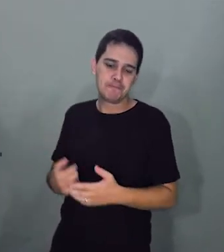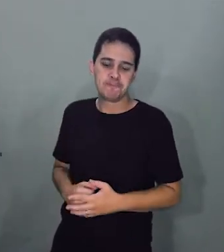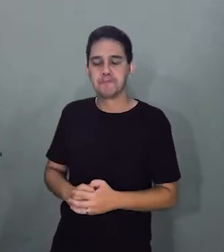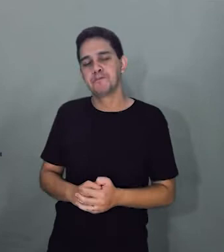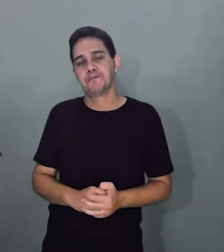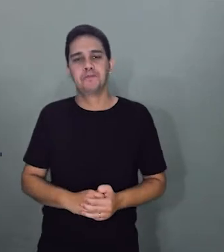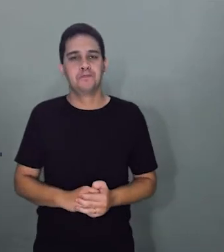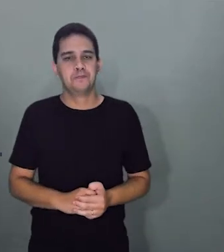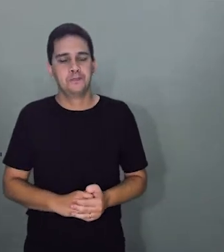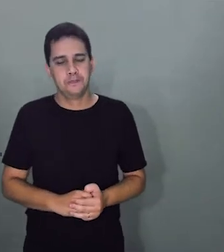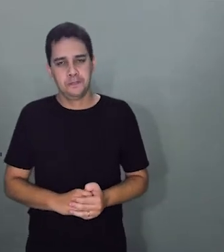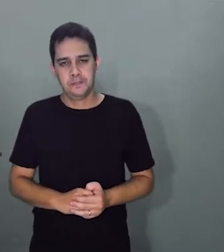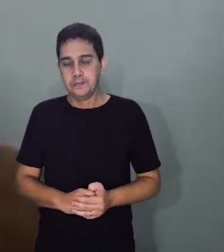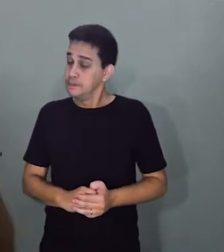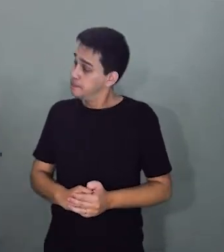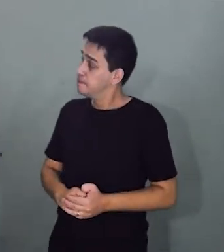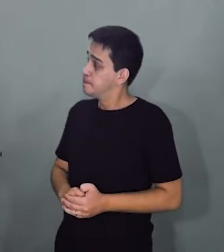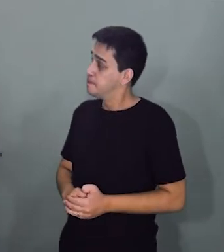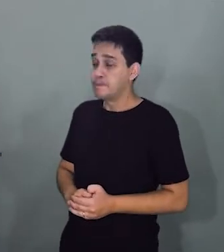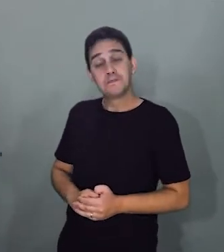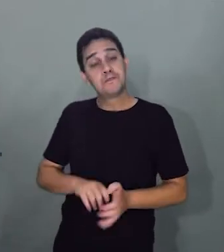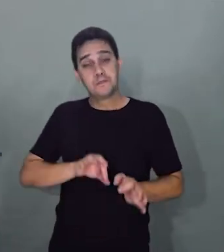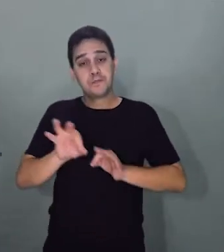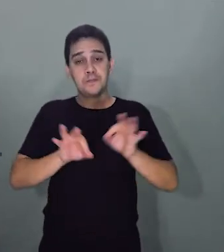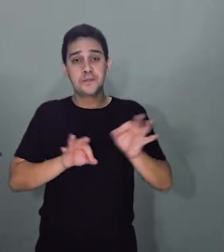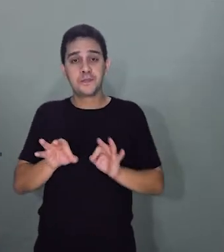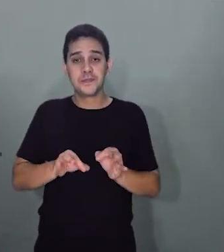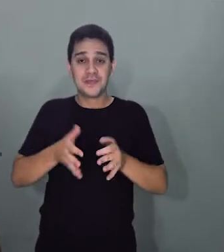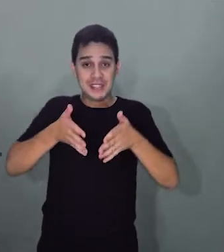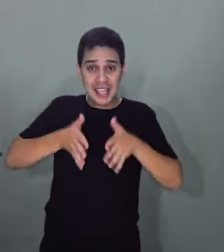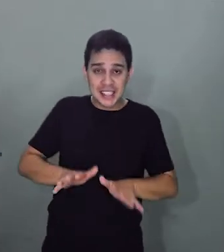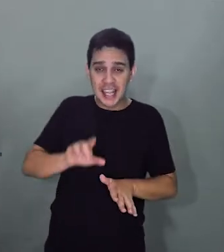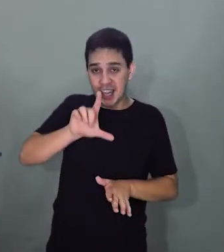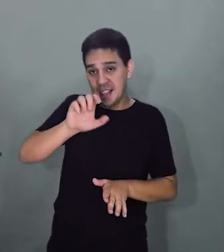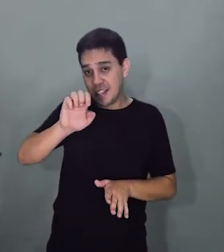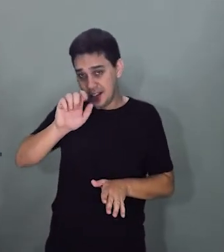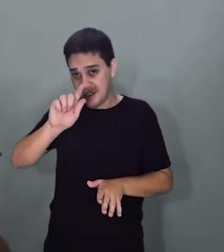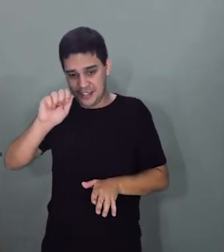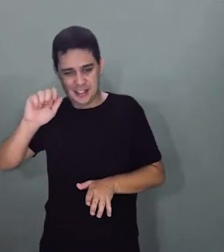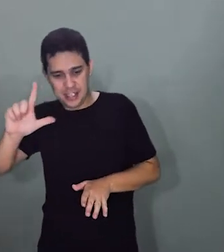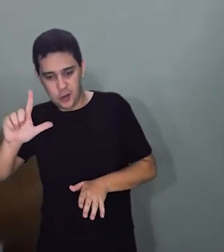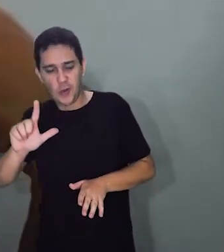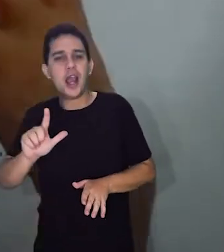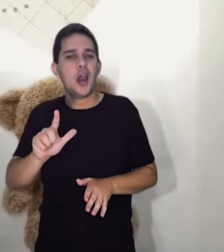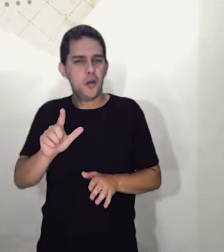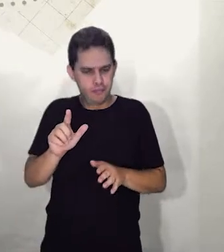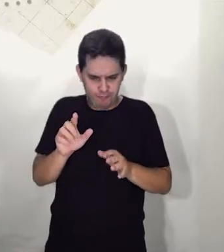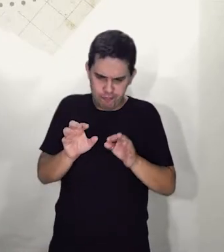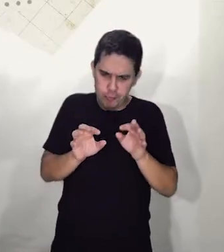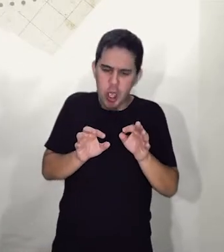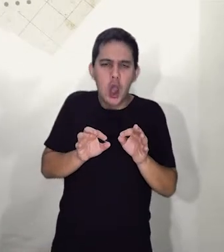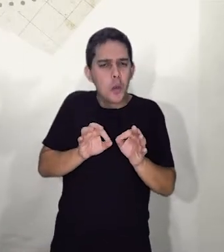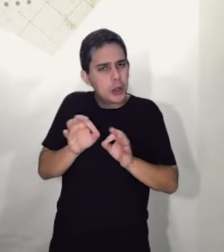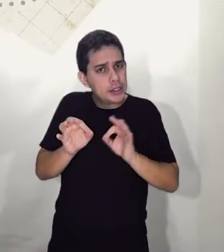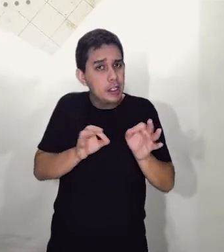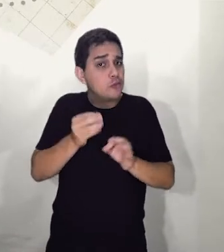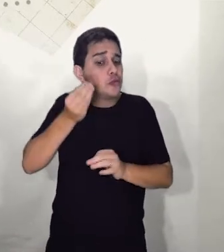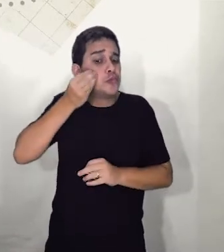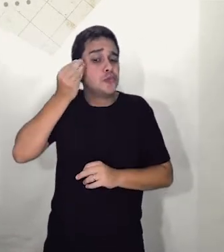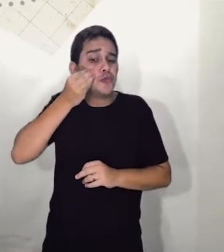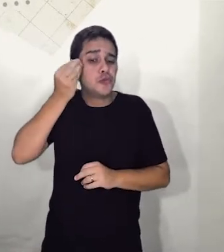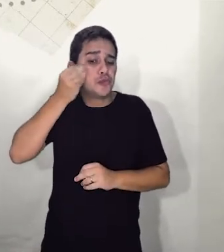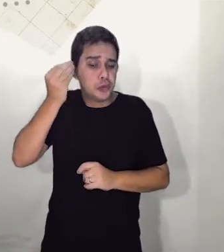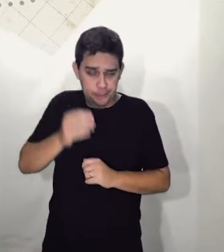do Ministério Público do Estado do Rio de Janeiro que busca acompanhar os índices de partos ocorridos